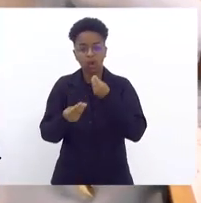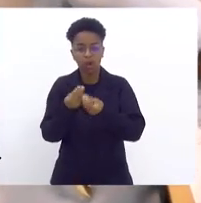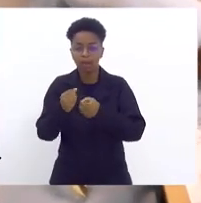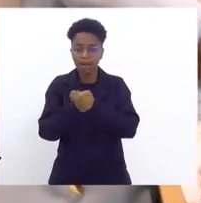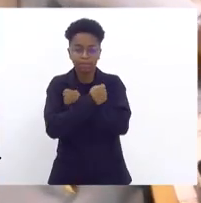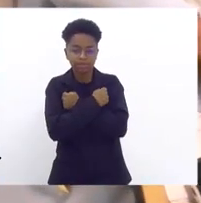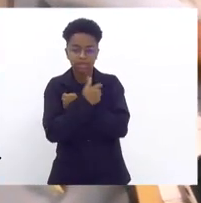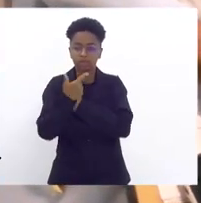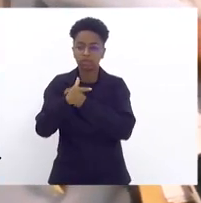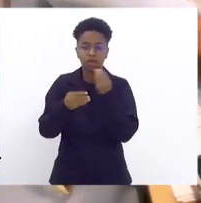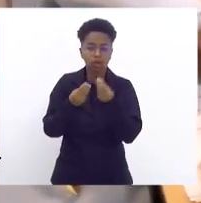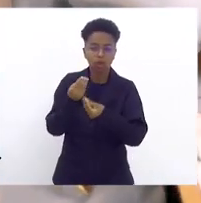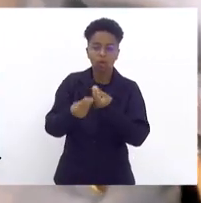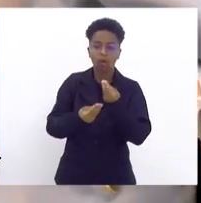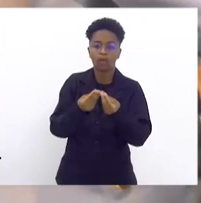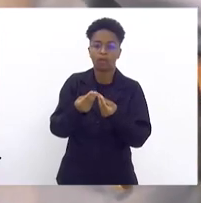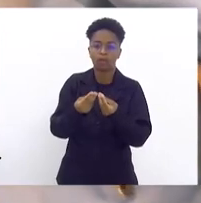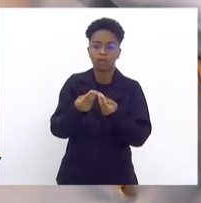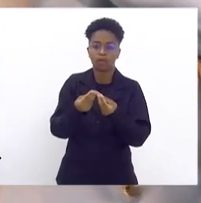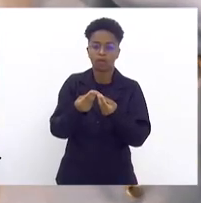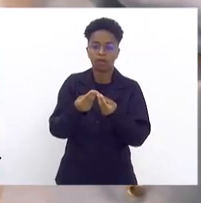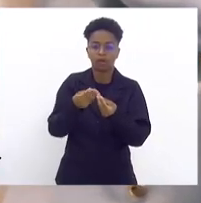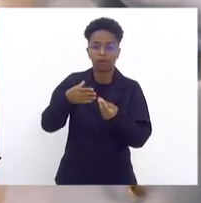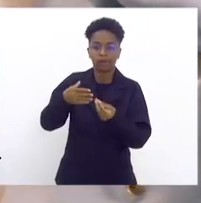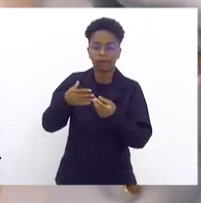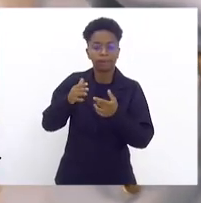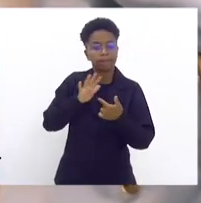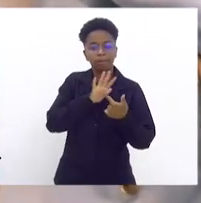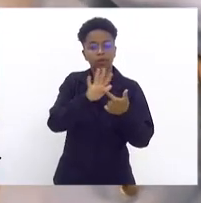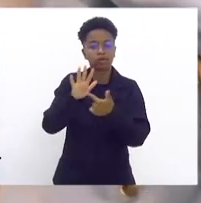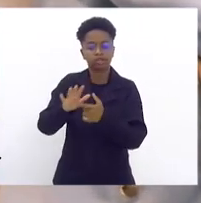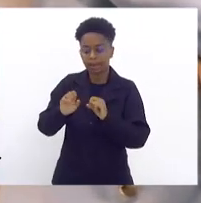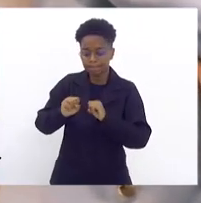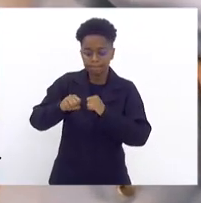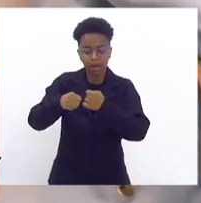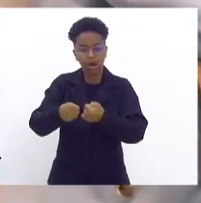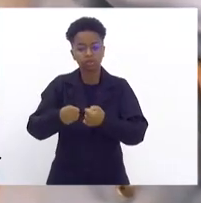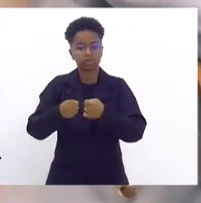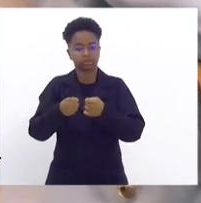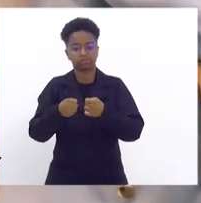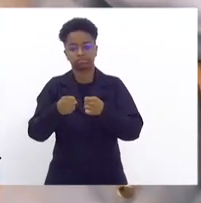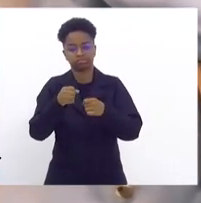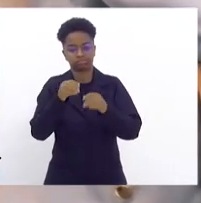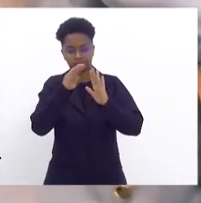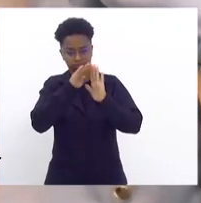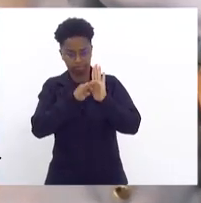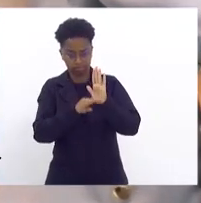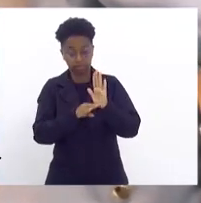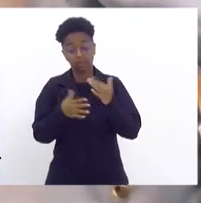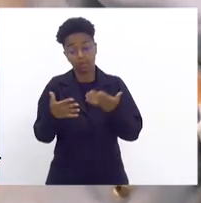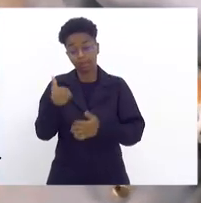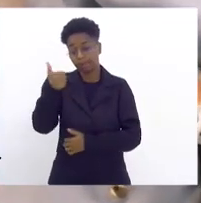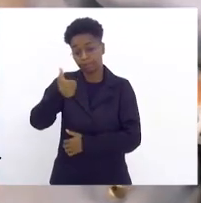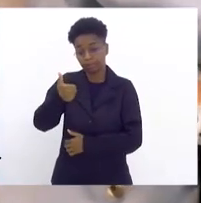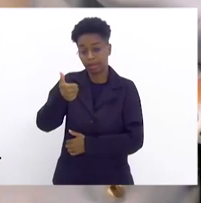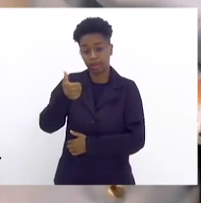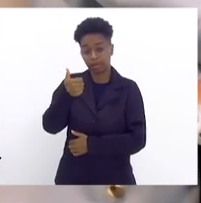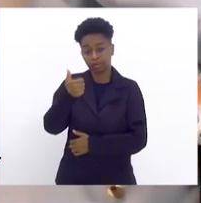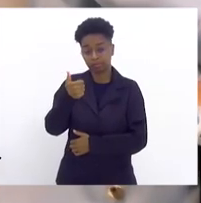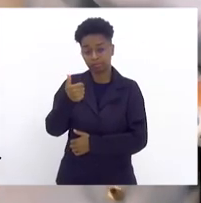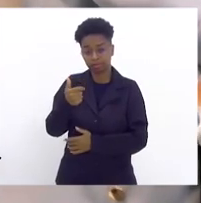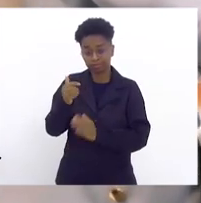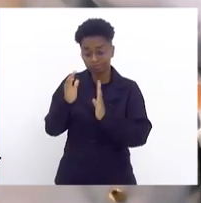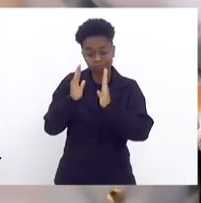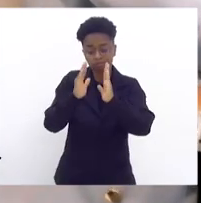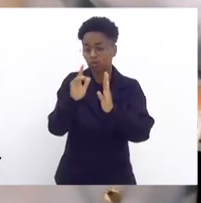como você levar diante a defesa daquela pauta Então acho que é o primeiro passo é conscientização esse mês